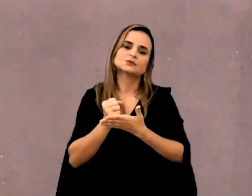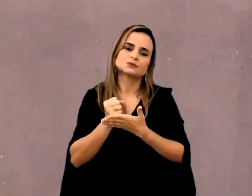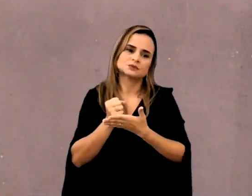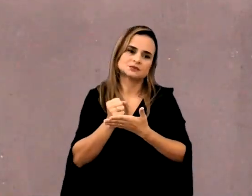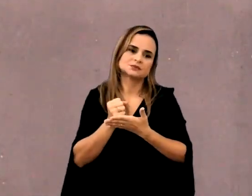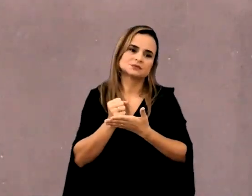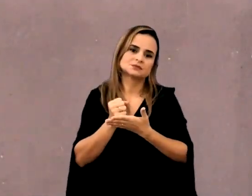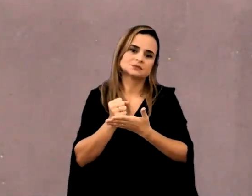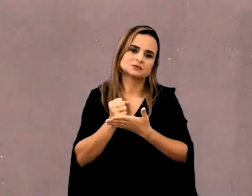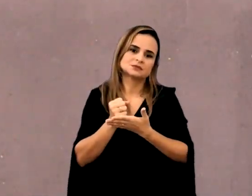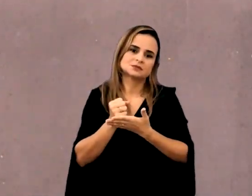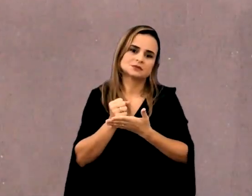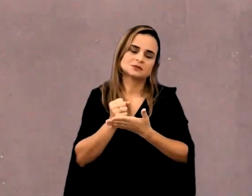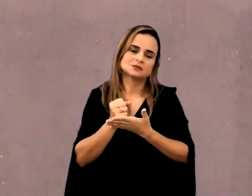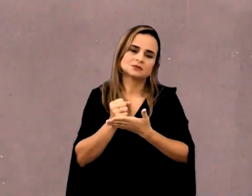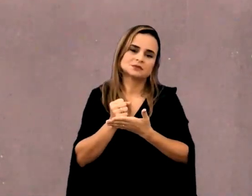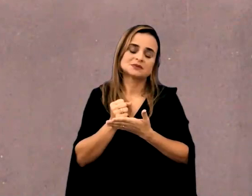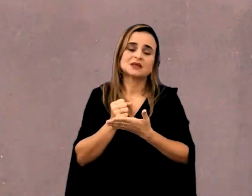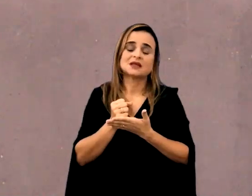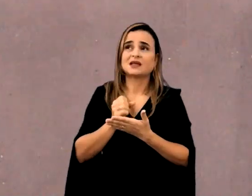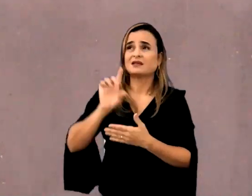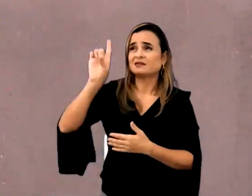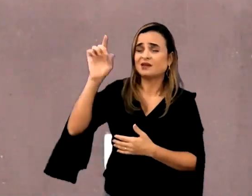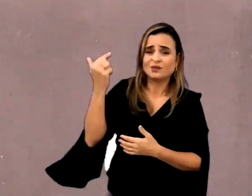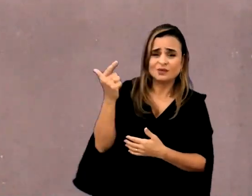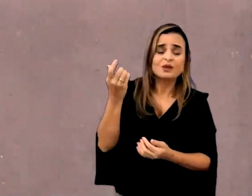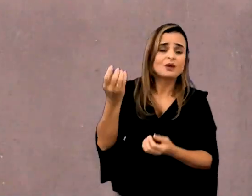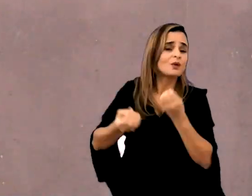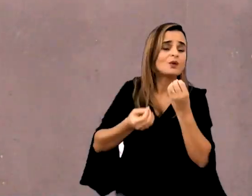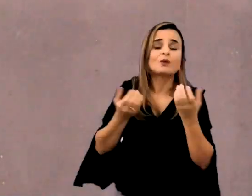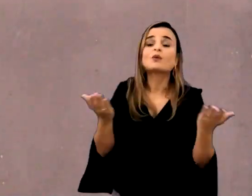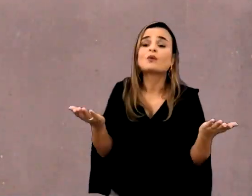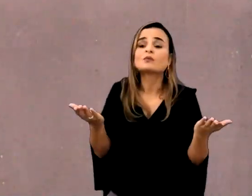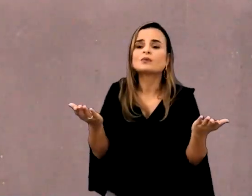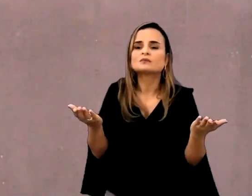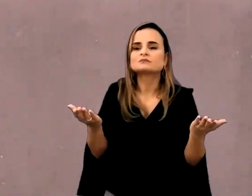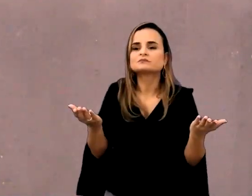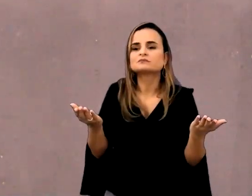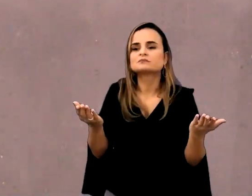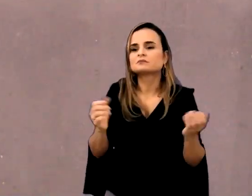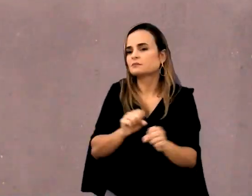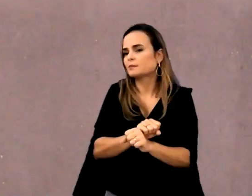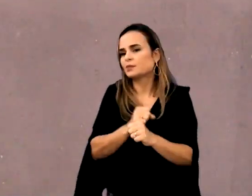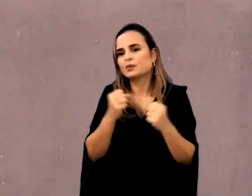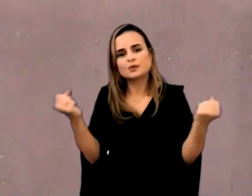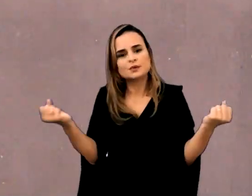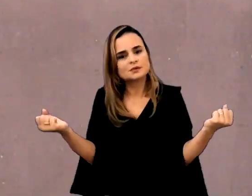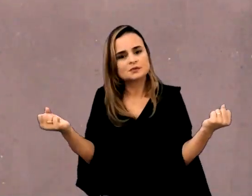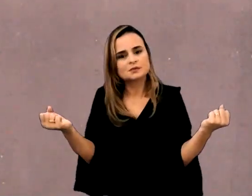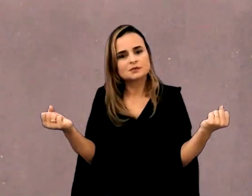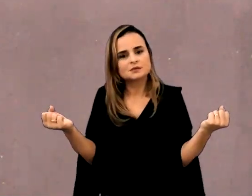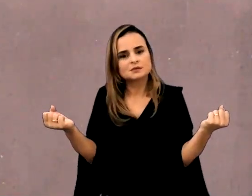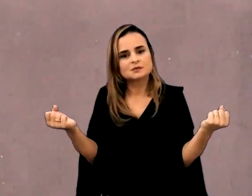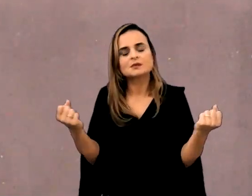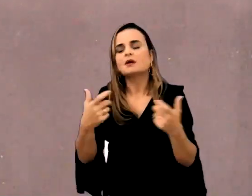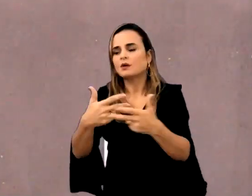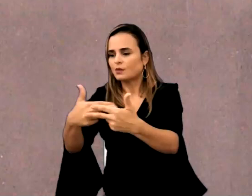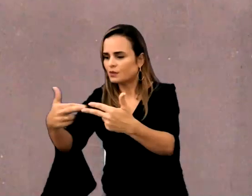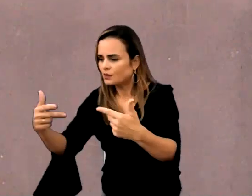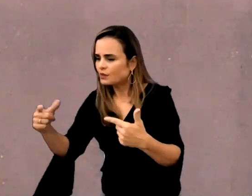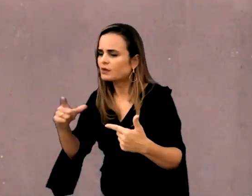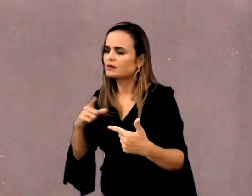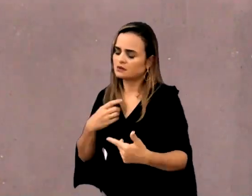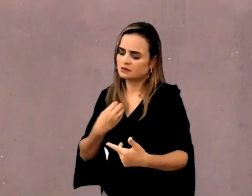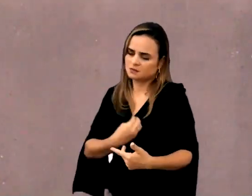nós não podemos fazer nada. Com todos os recursos que nós podemos ter em nossa vida, nós